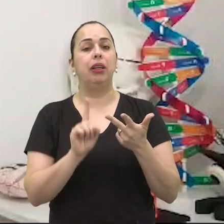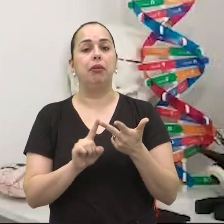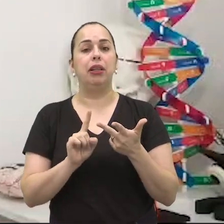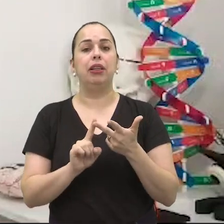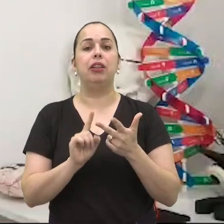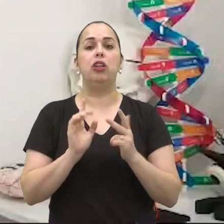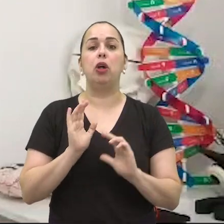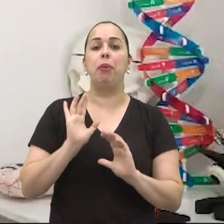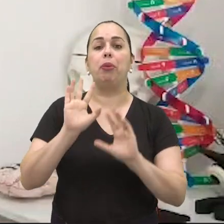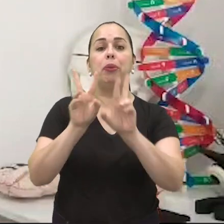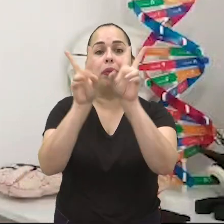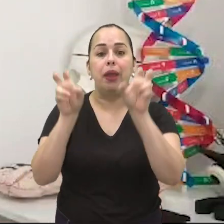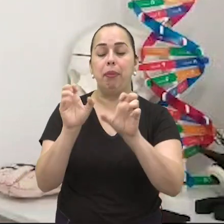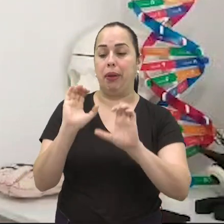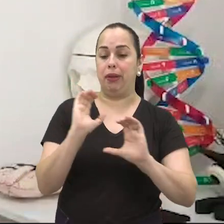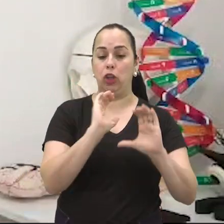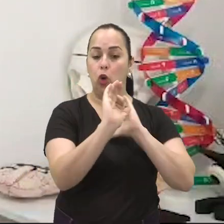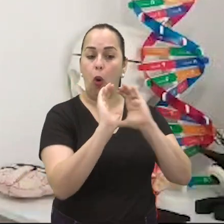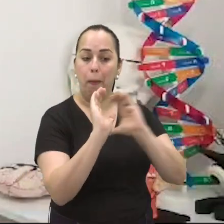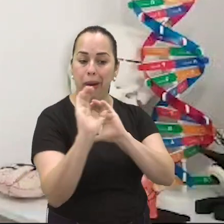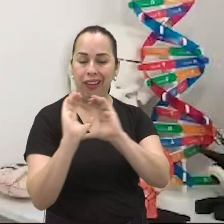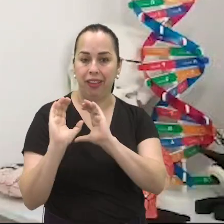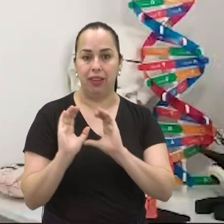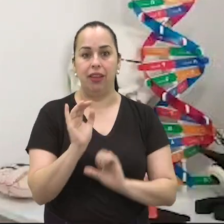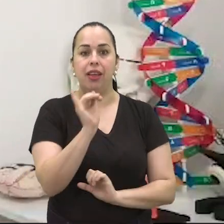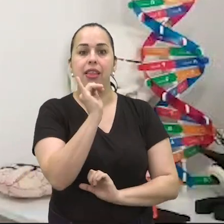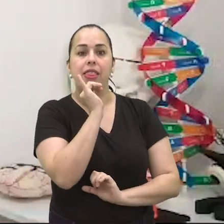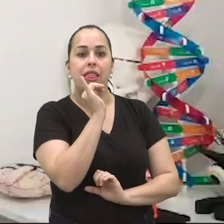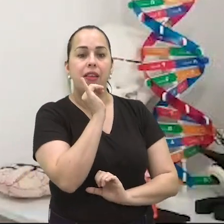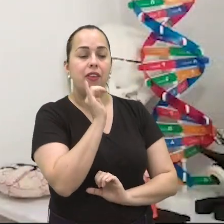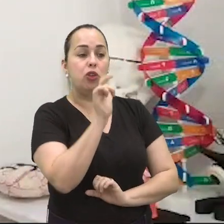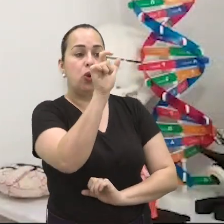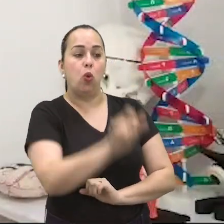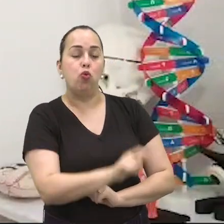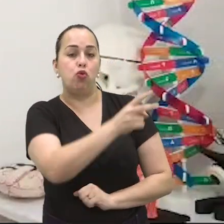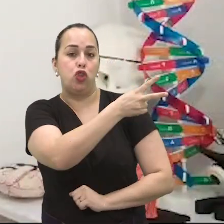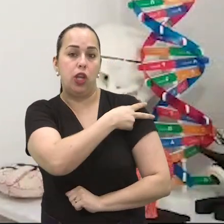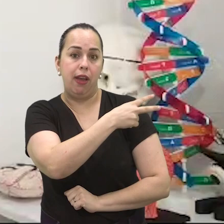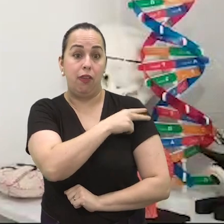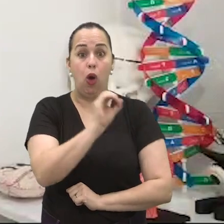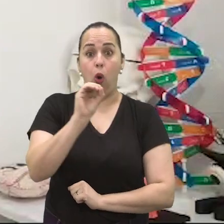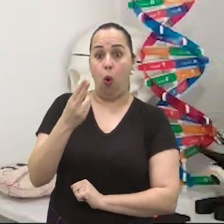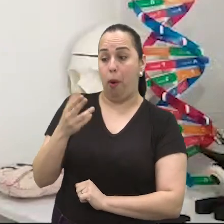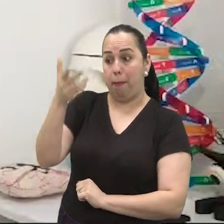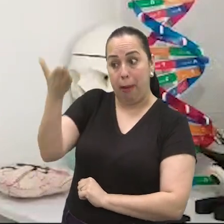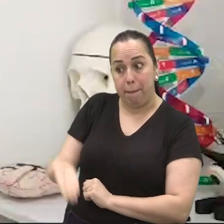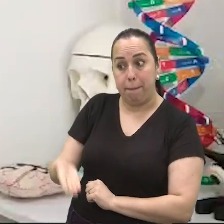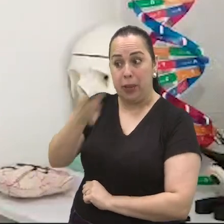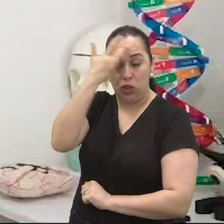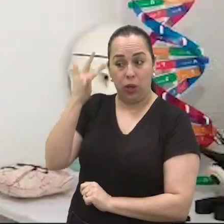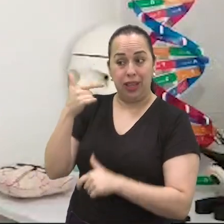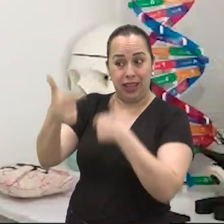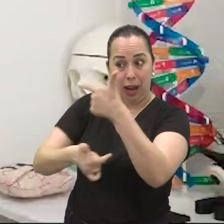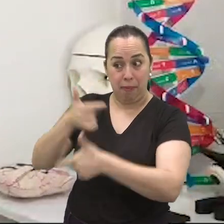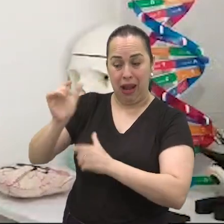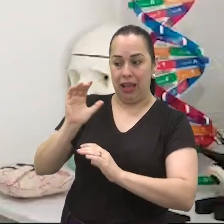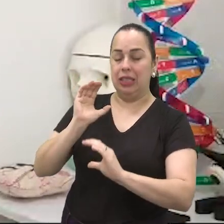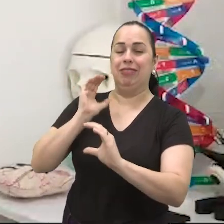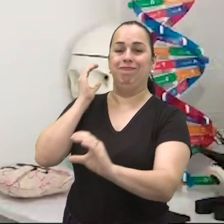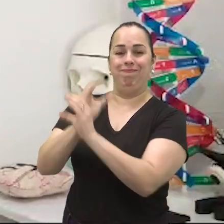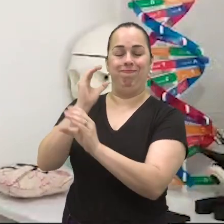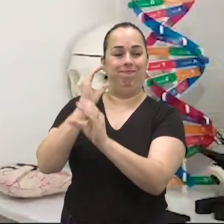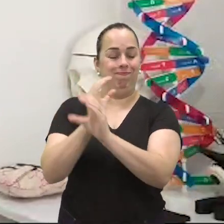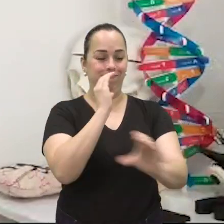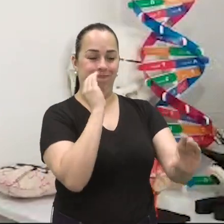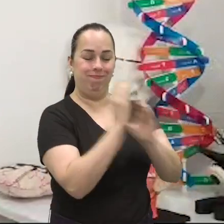está voltado para a comunicação, né? Então, estresse social. Então, às vezes, uma comunicação com o chefe, com um colega de trabalho, que pode não ser a